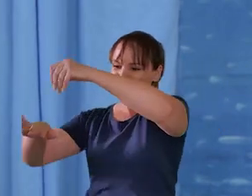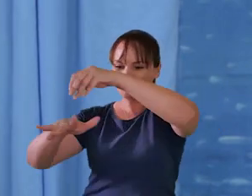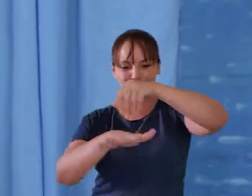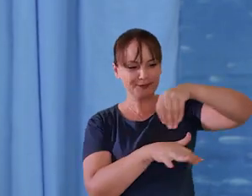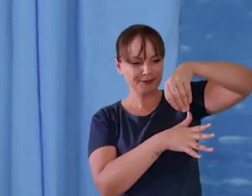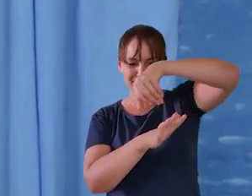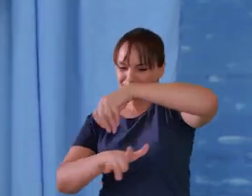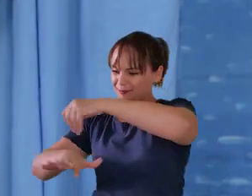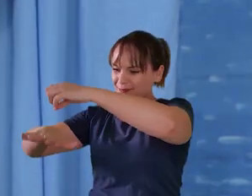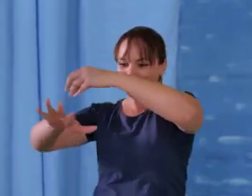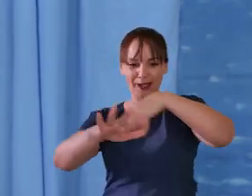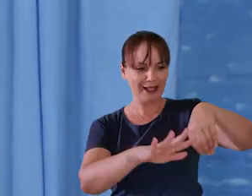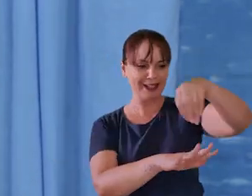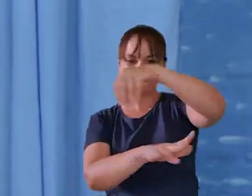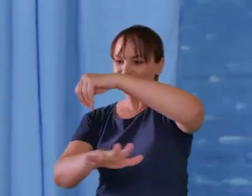temperou,